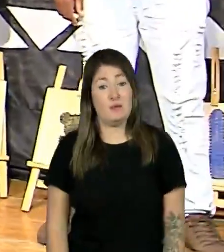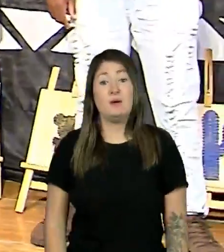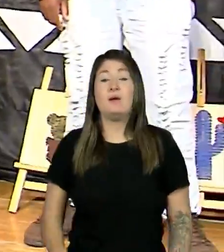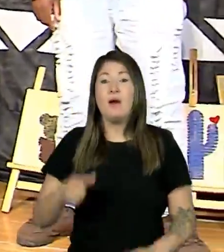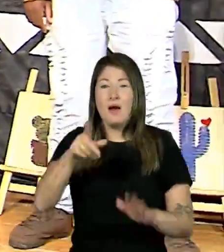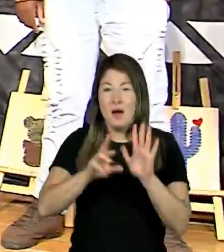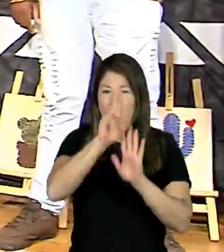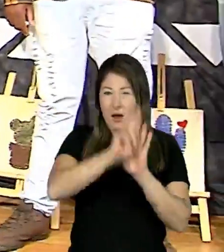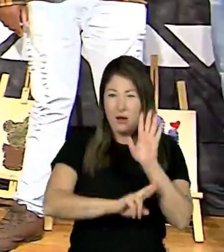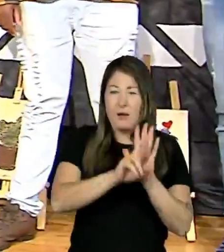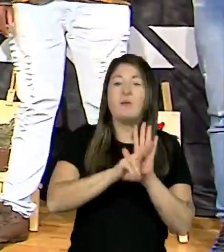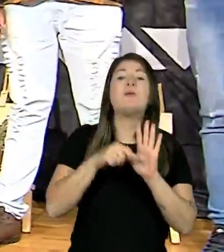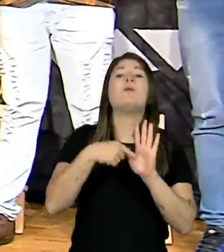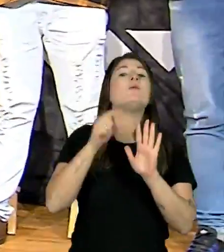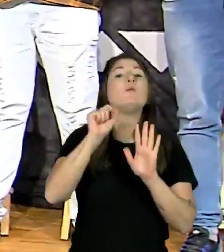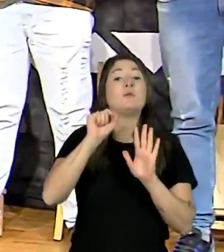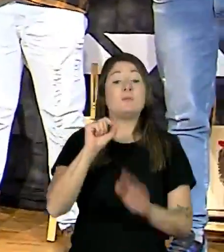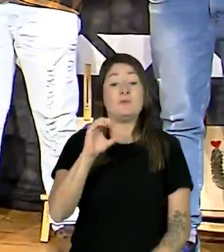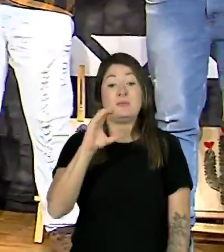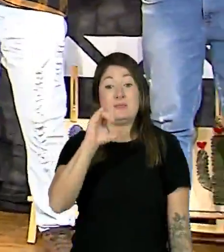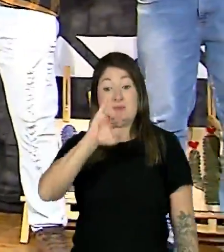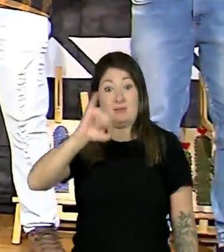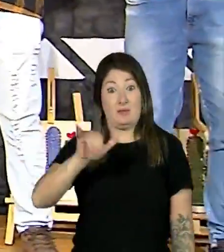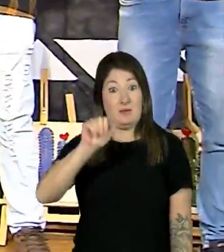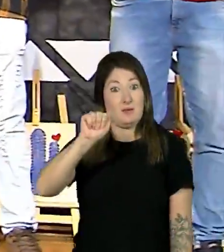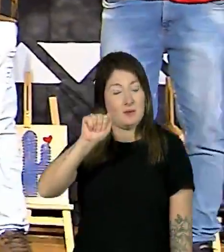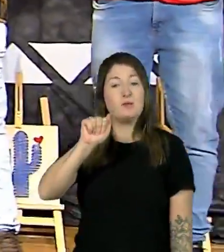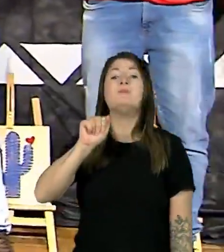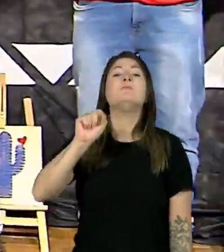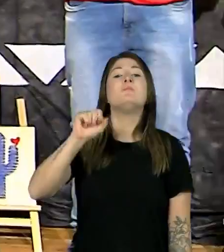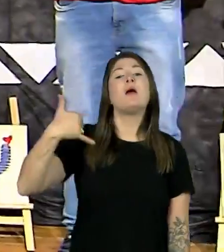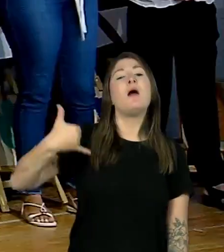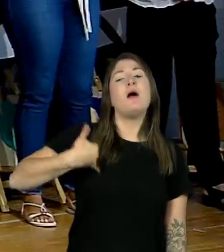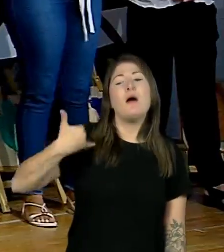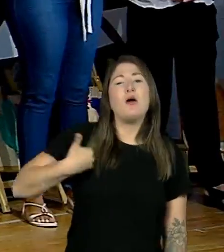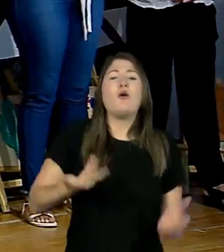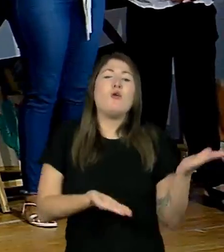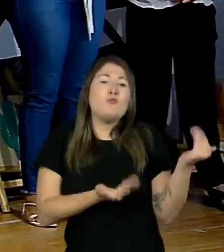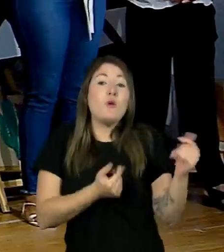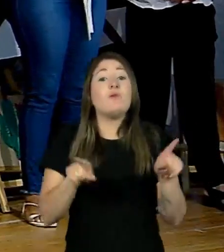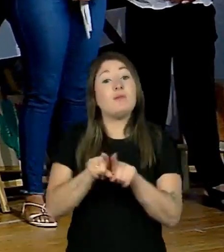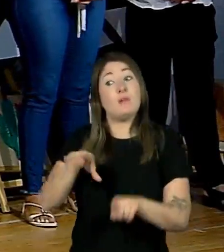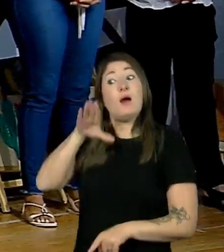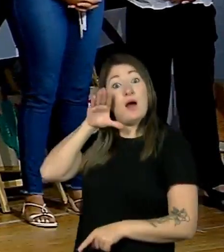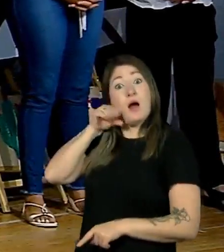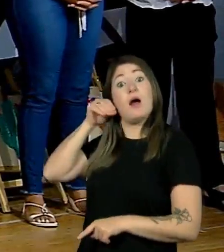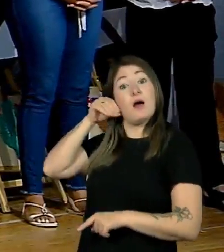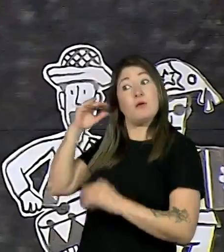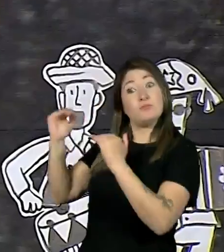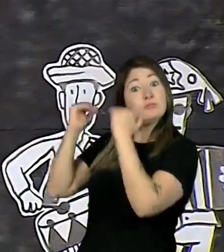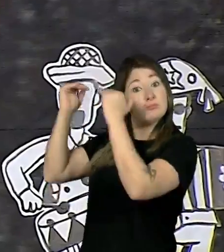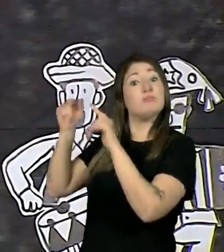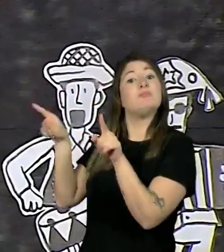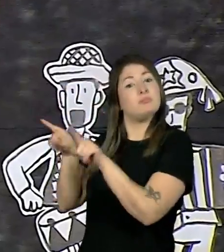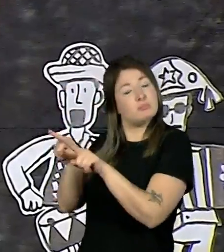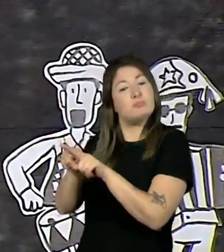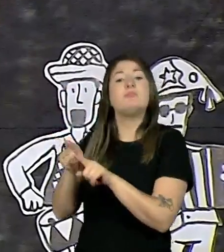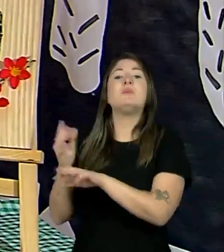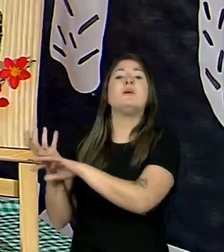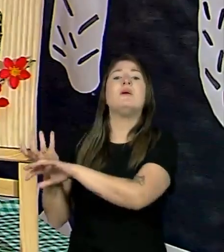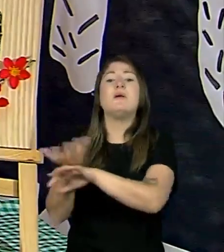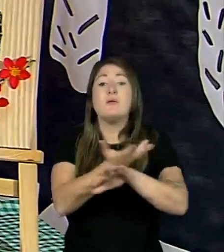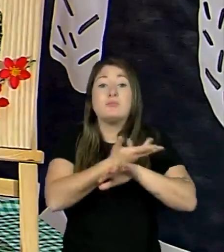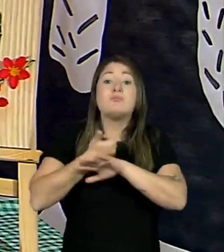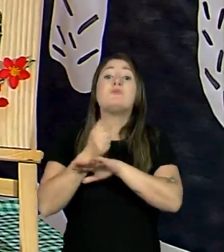no Cieja, Centro Integrado de Educação de Jovens e Adultos, é um trabalho interdisciplinar focado no tema